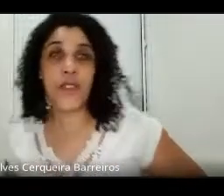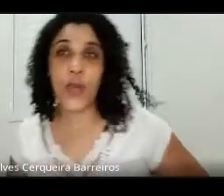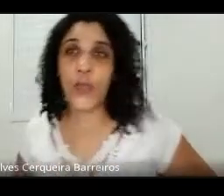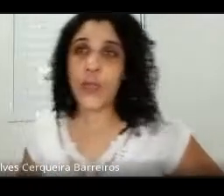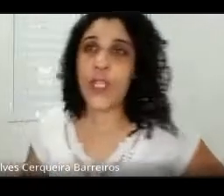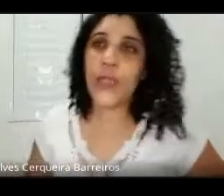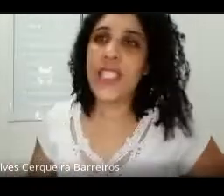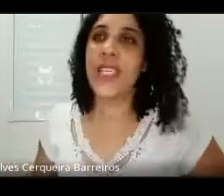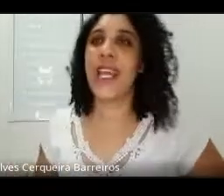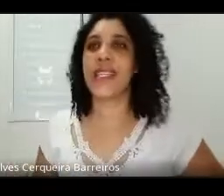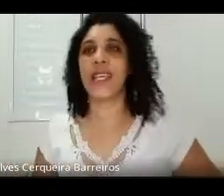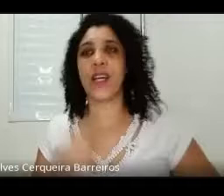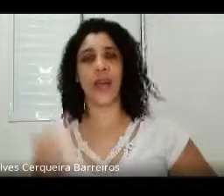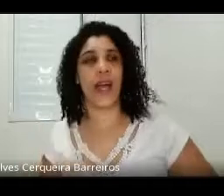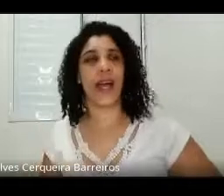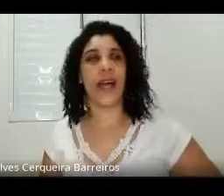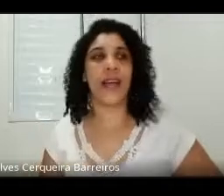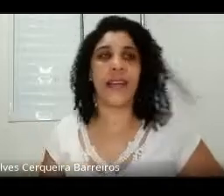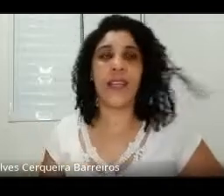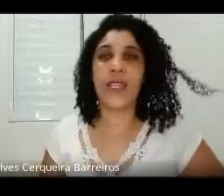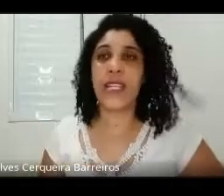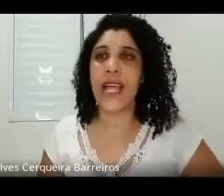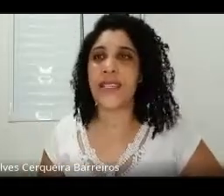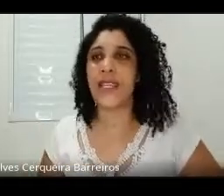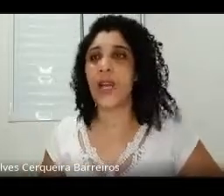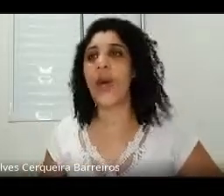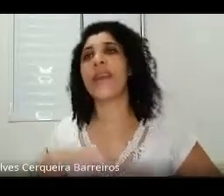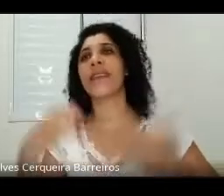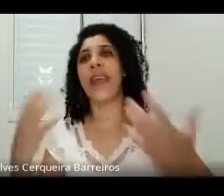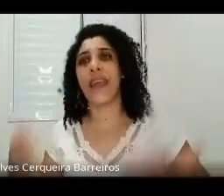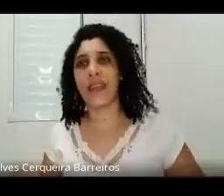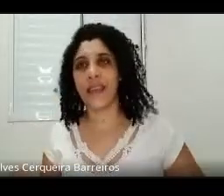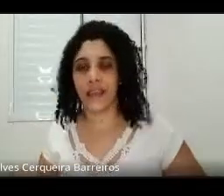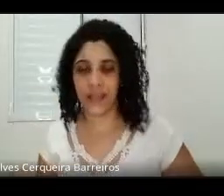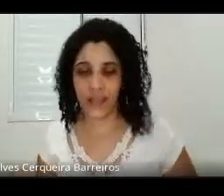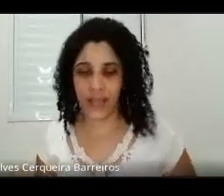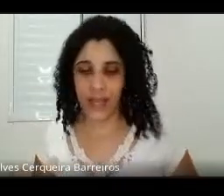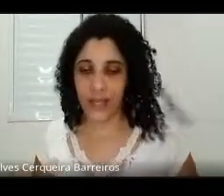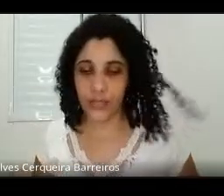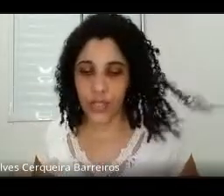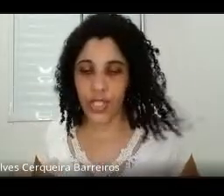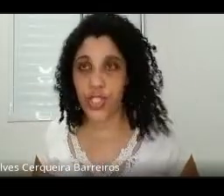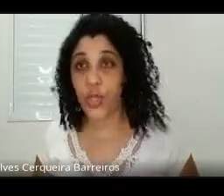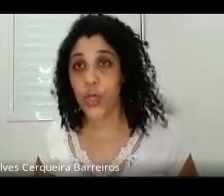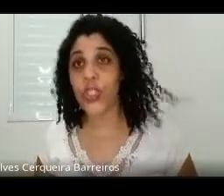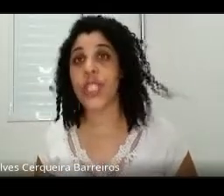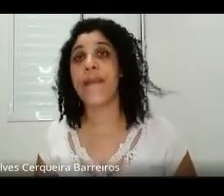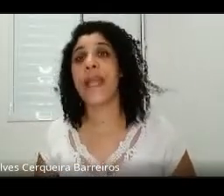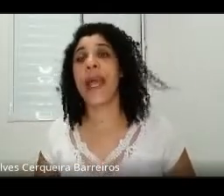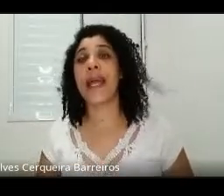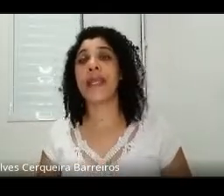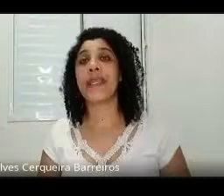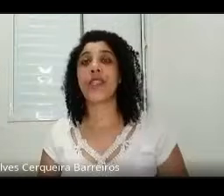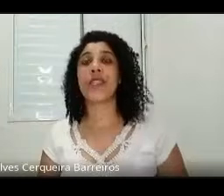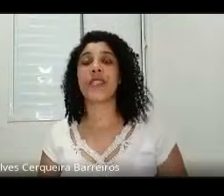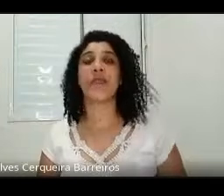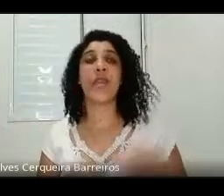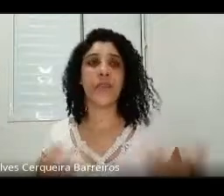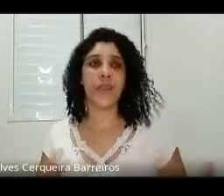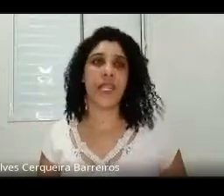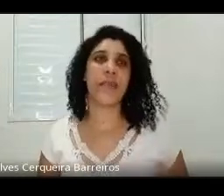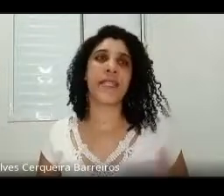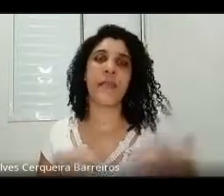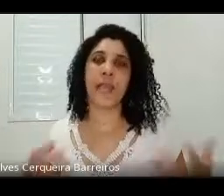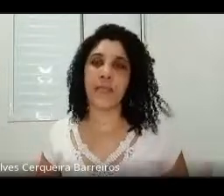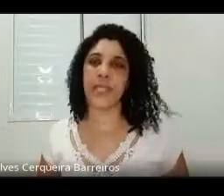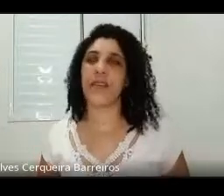Então, vamos ver alguns mitos em relação à língua de sinais, né? Então, até os dias de hoje, ainda nós